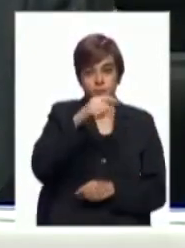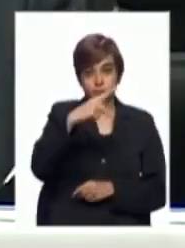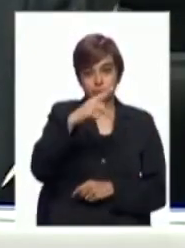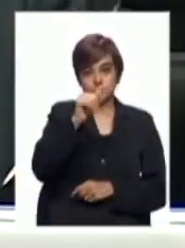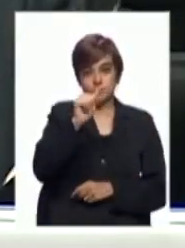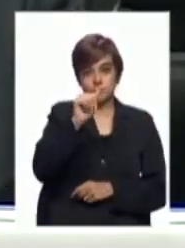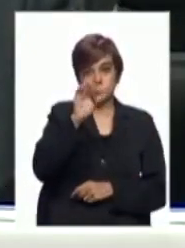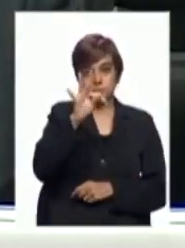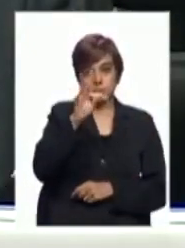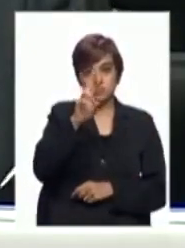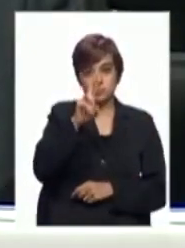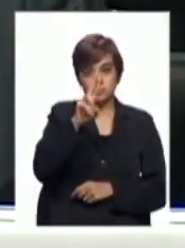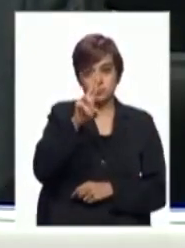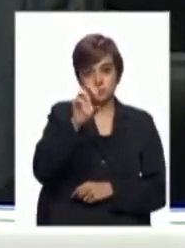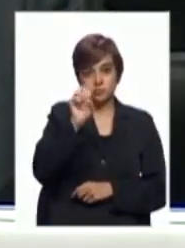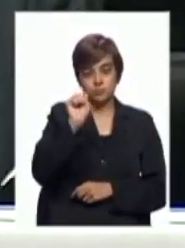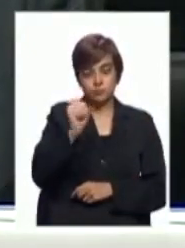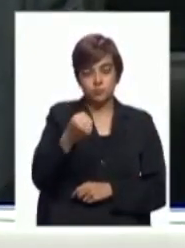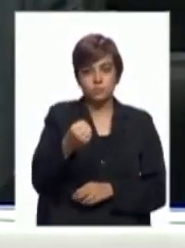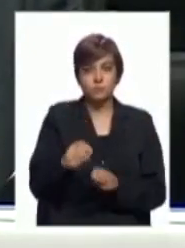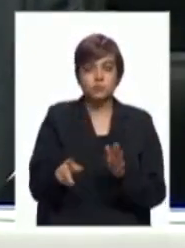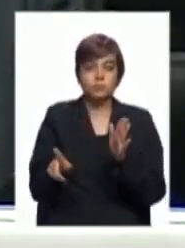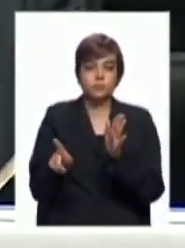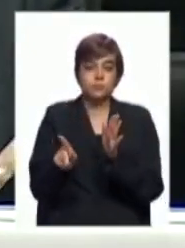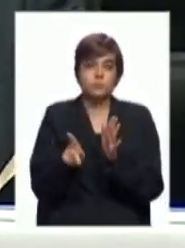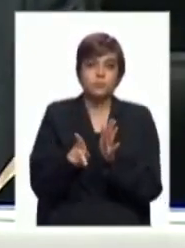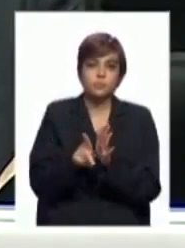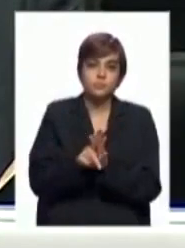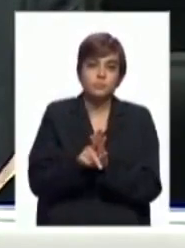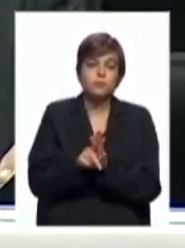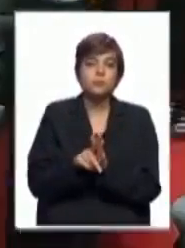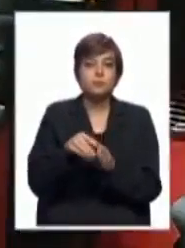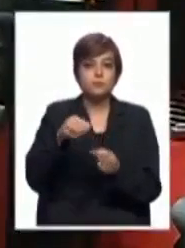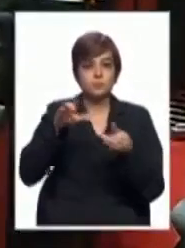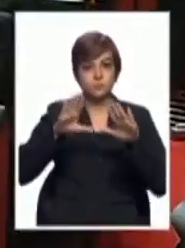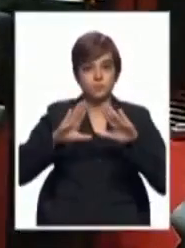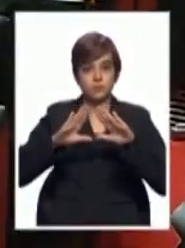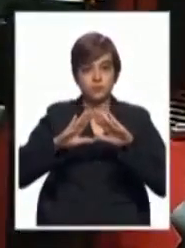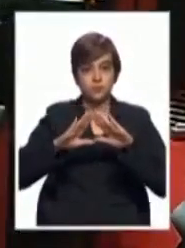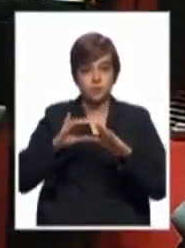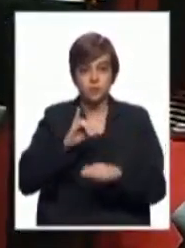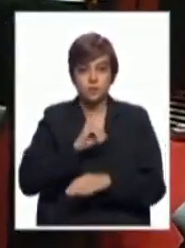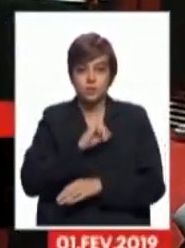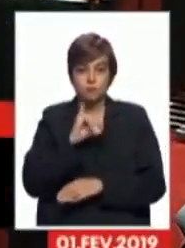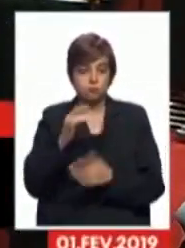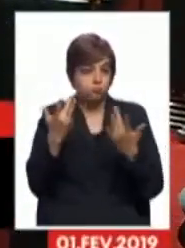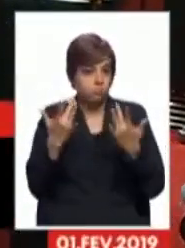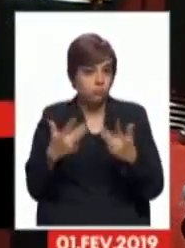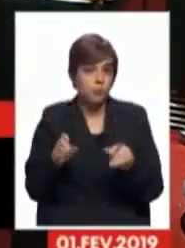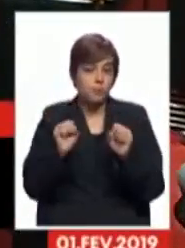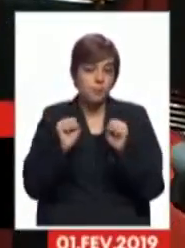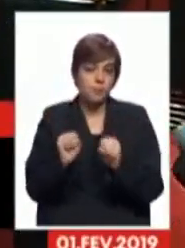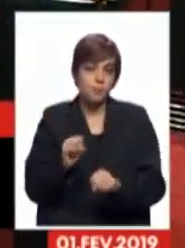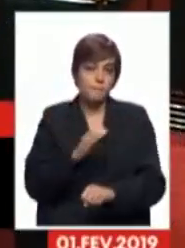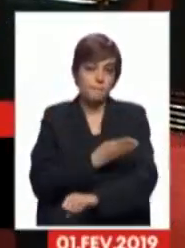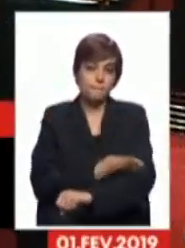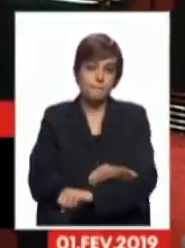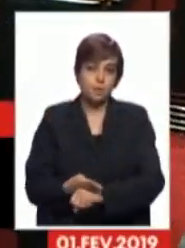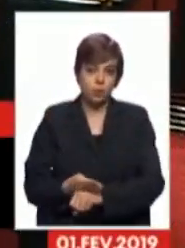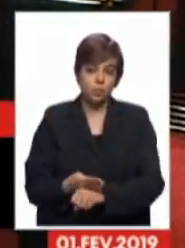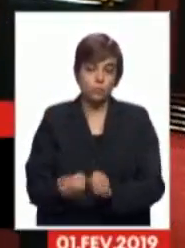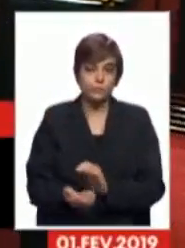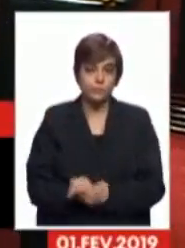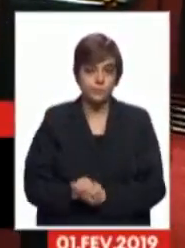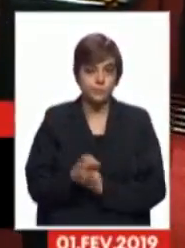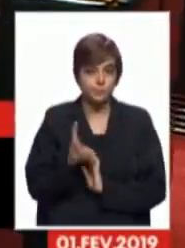cargo de presidente da Assembleia Legislativa ou branco, se assim o desejarem. A fim de